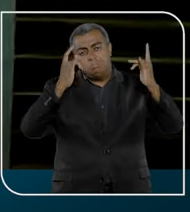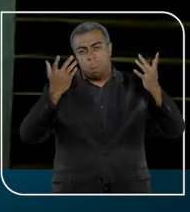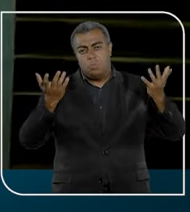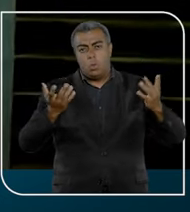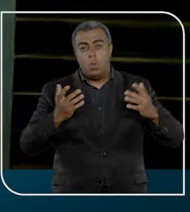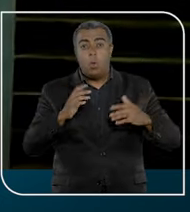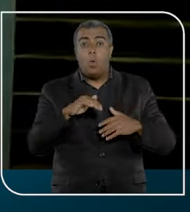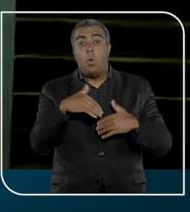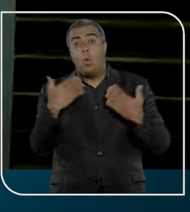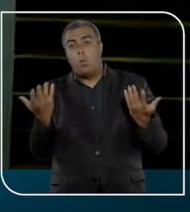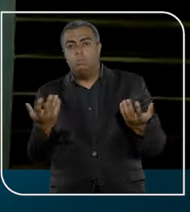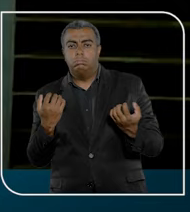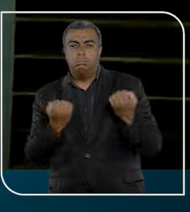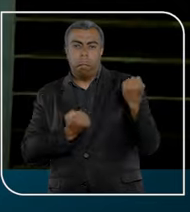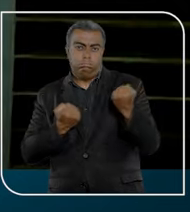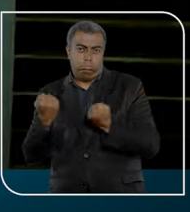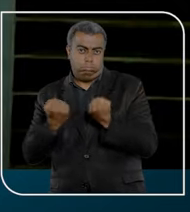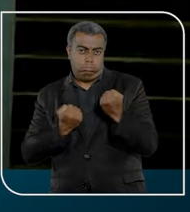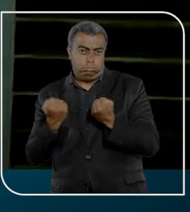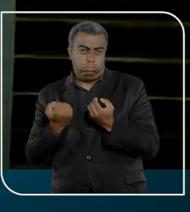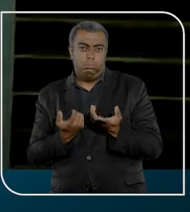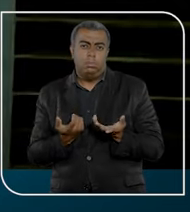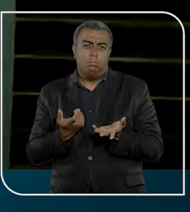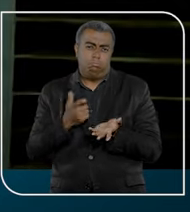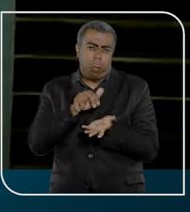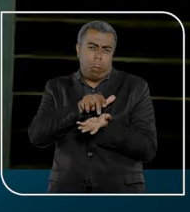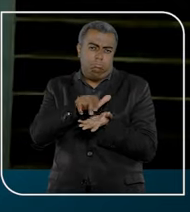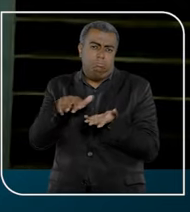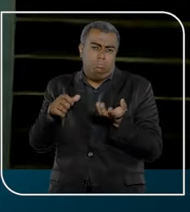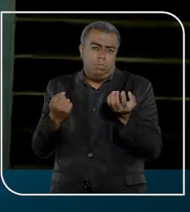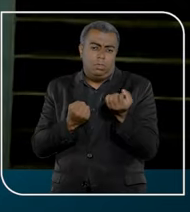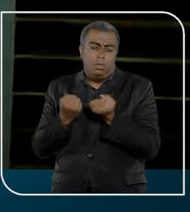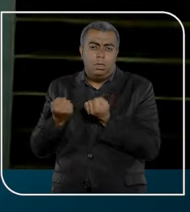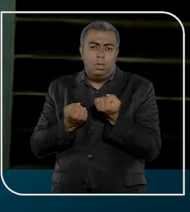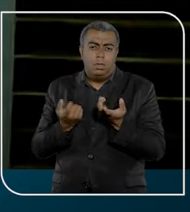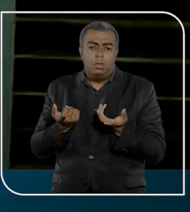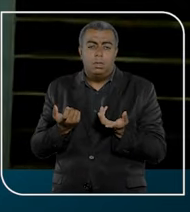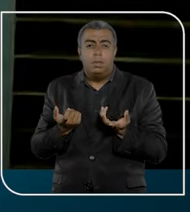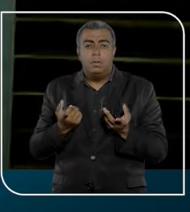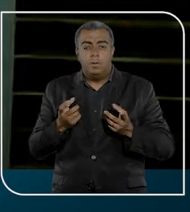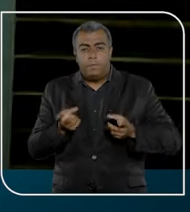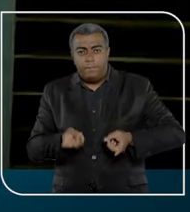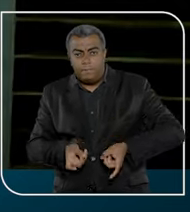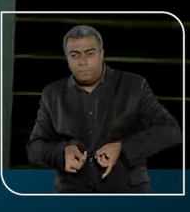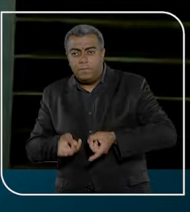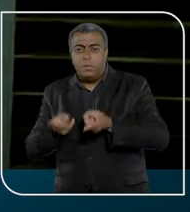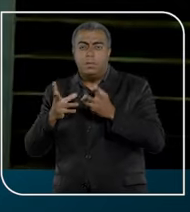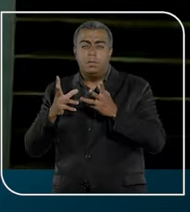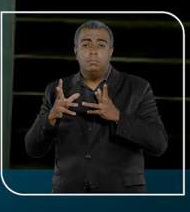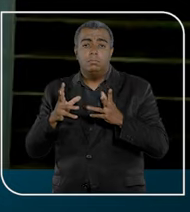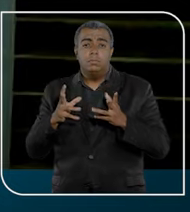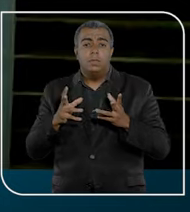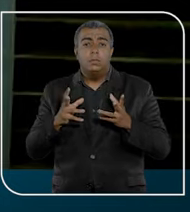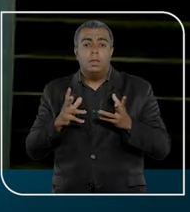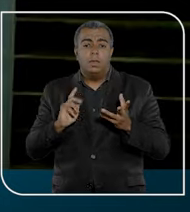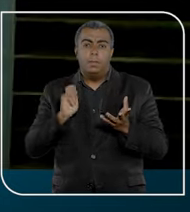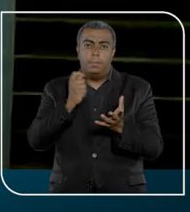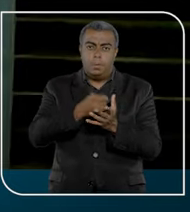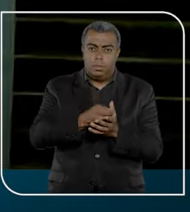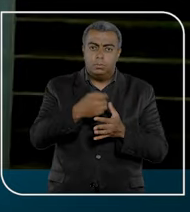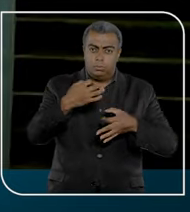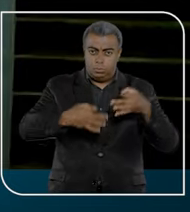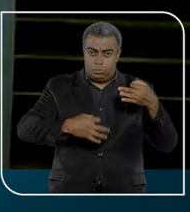casa, apartamento ou automóveis. Temos muitos automóveis que são penhorados e